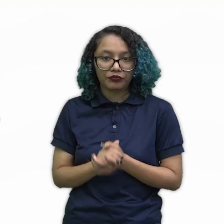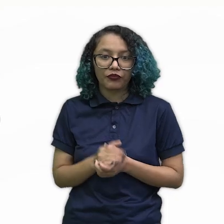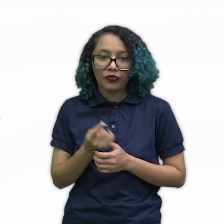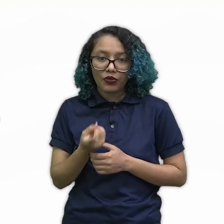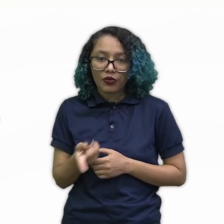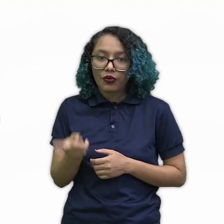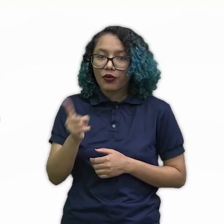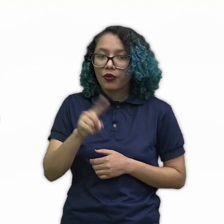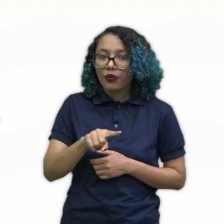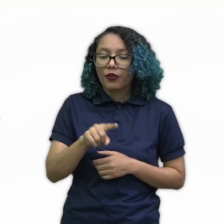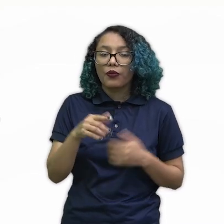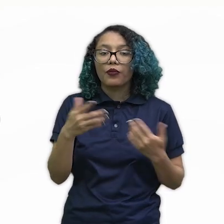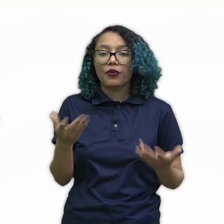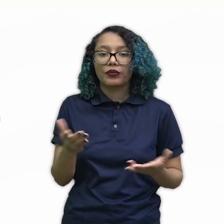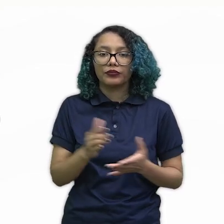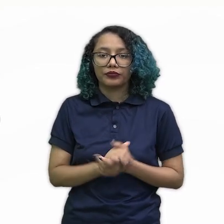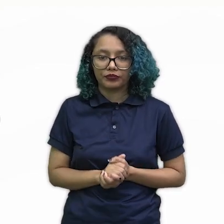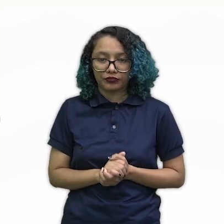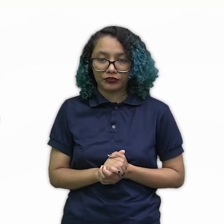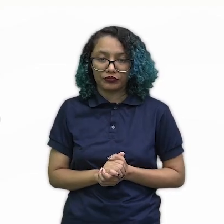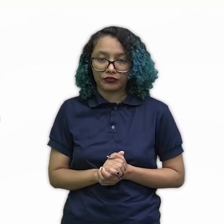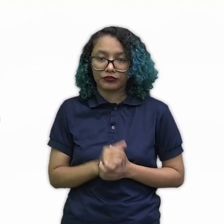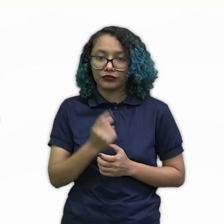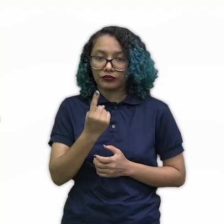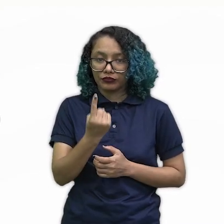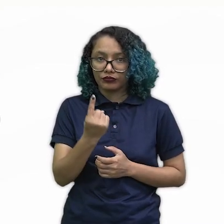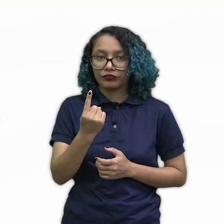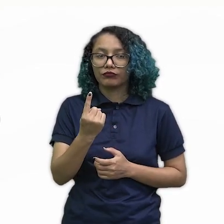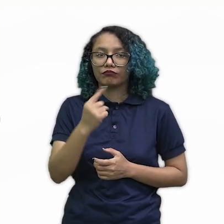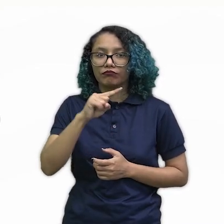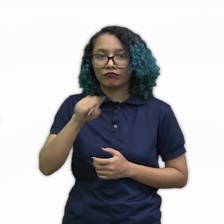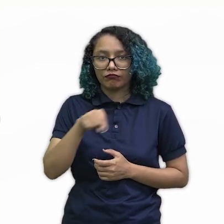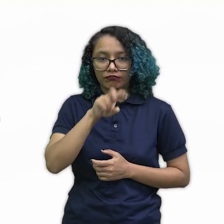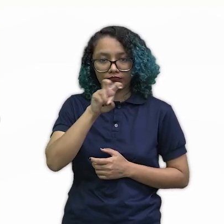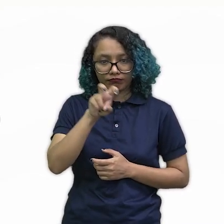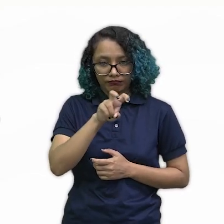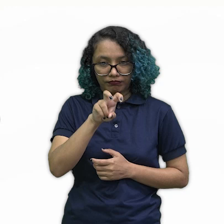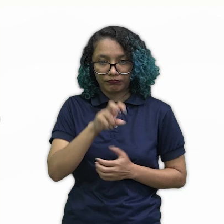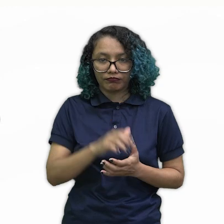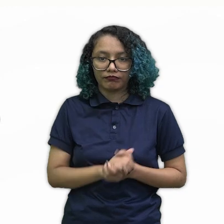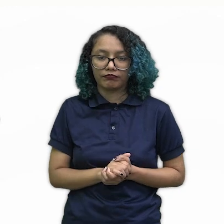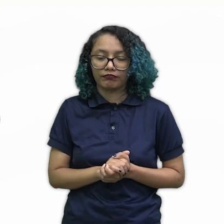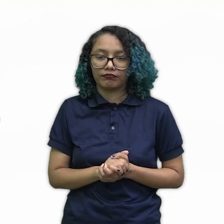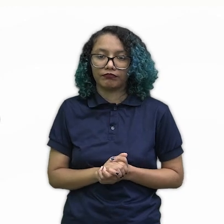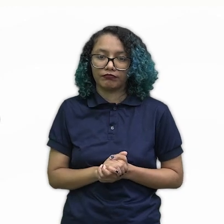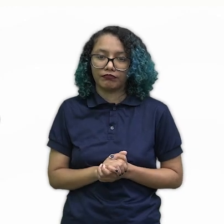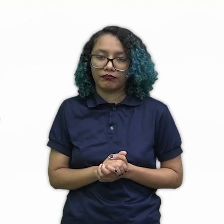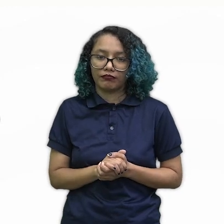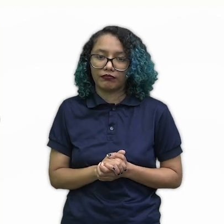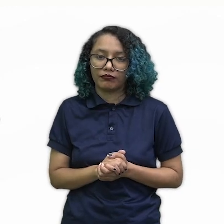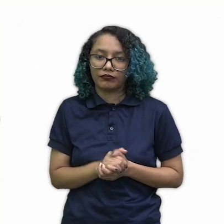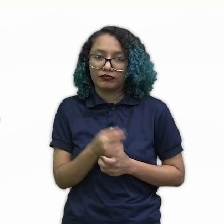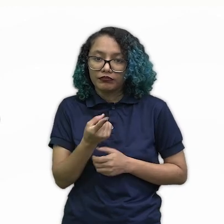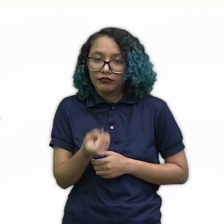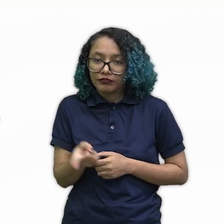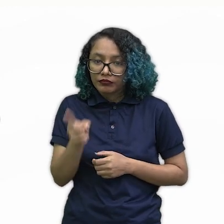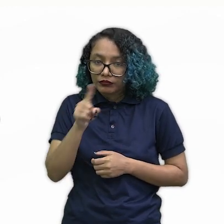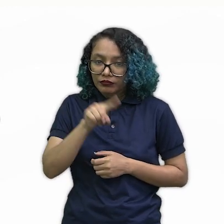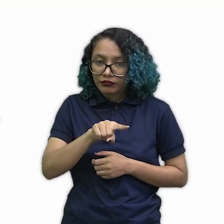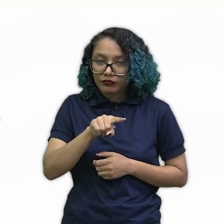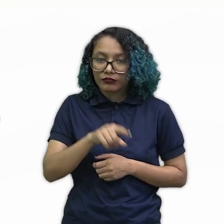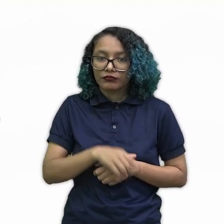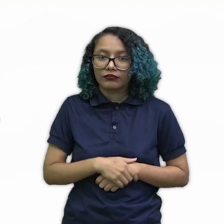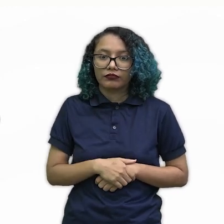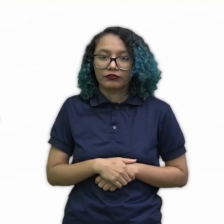Depois de 1,54 a gente tem 1,55. Perfeito? Depois de